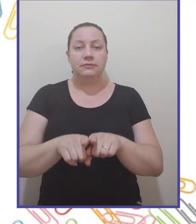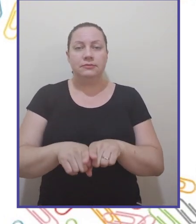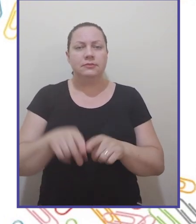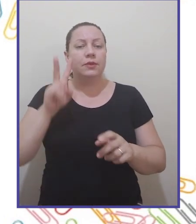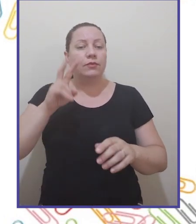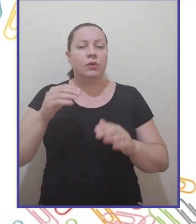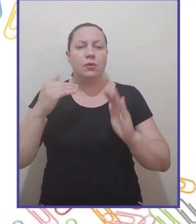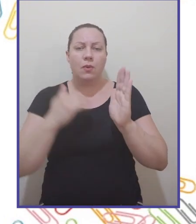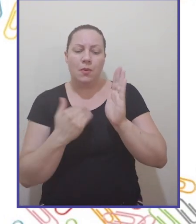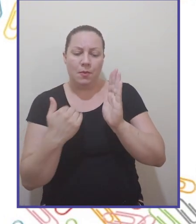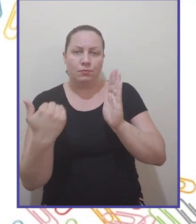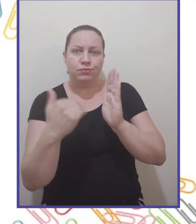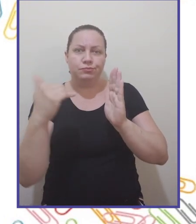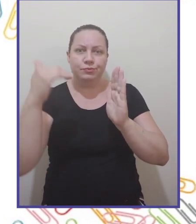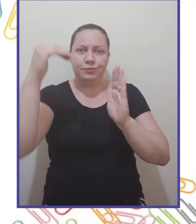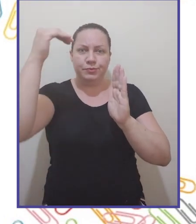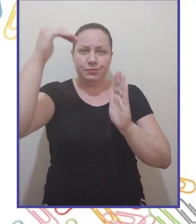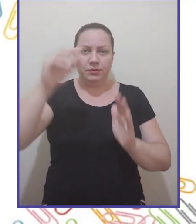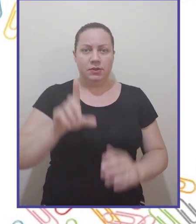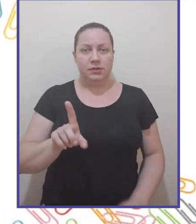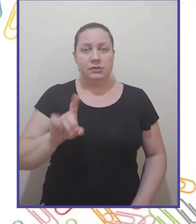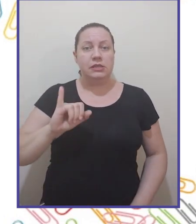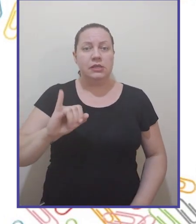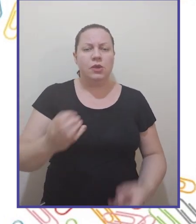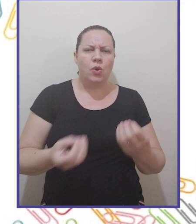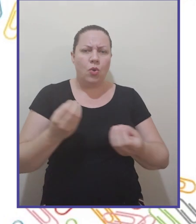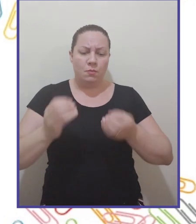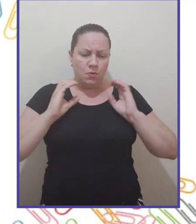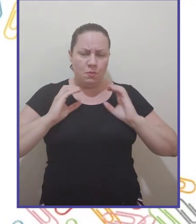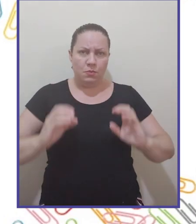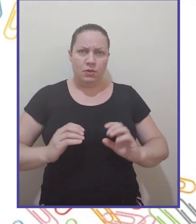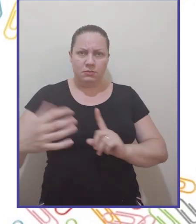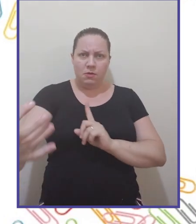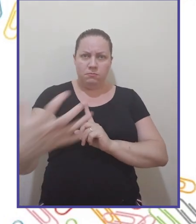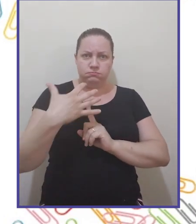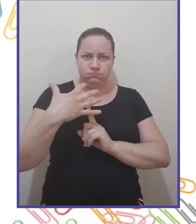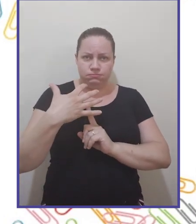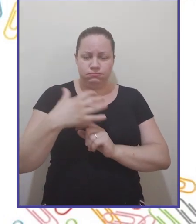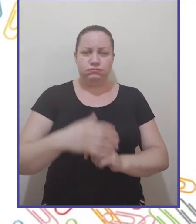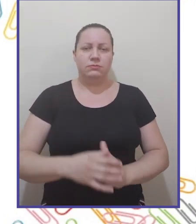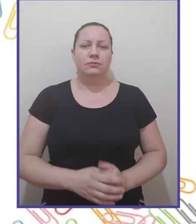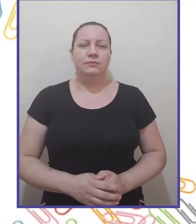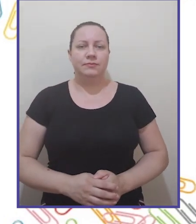grau da DI e como eles podem afetar no comportamento deste grupo